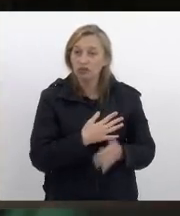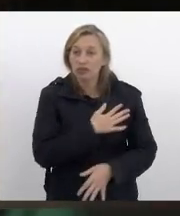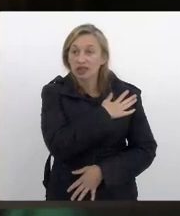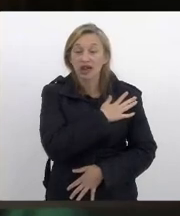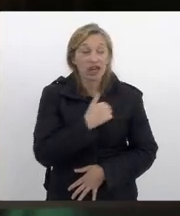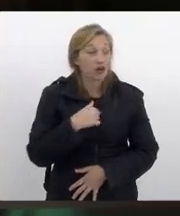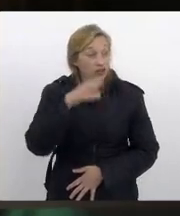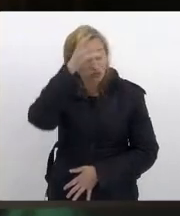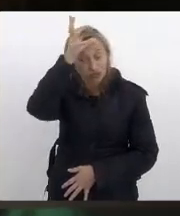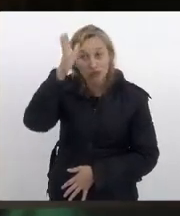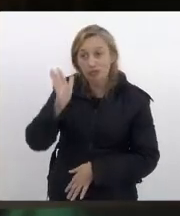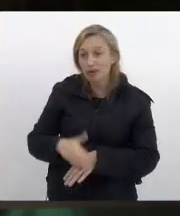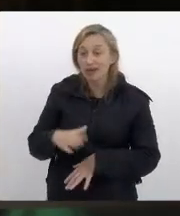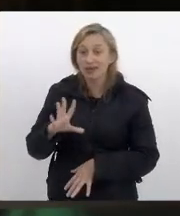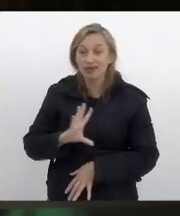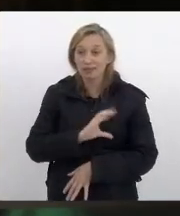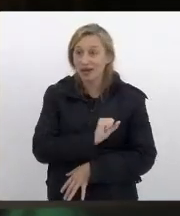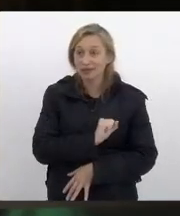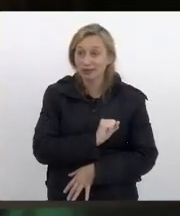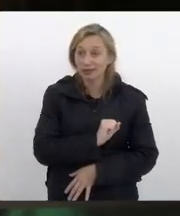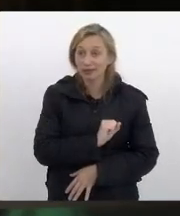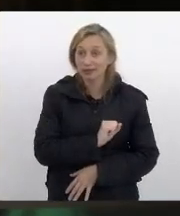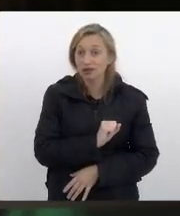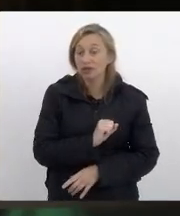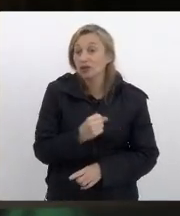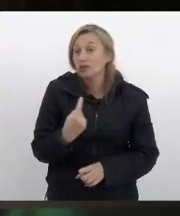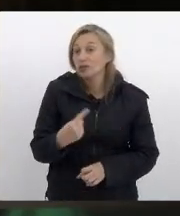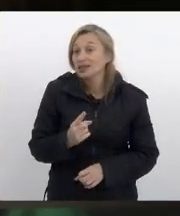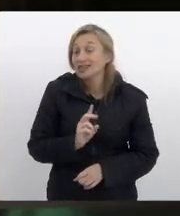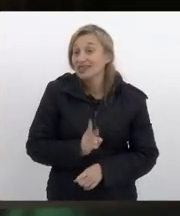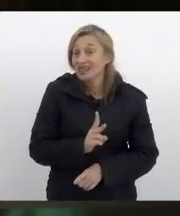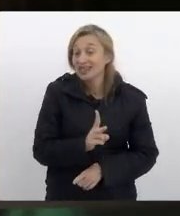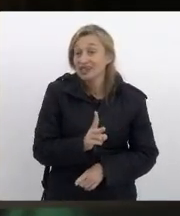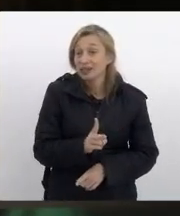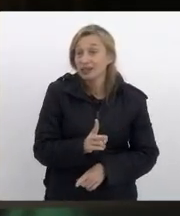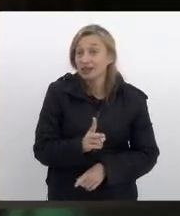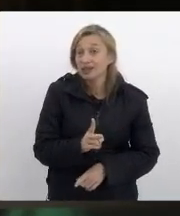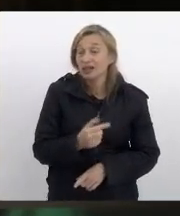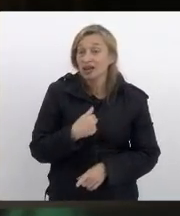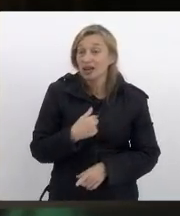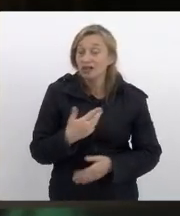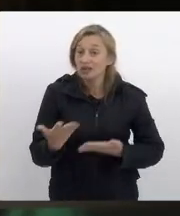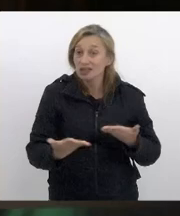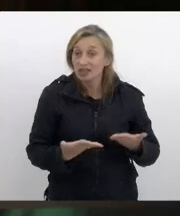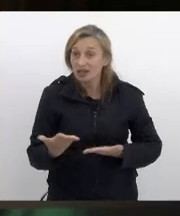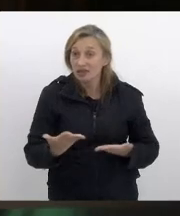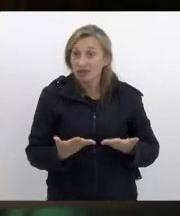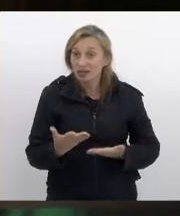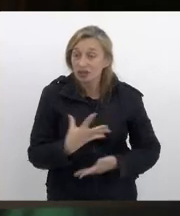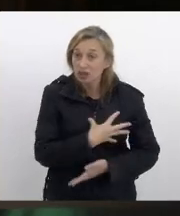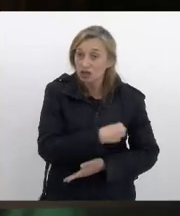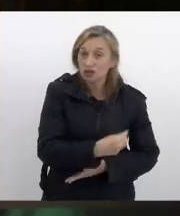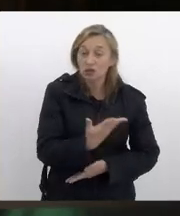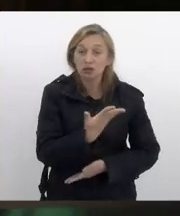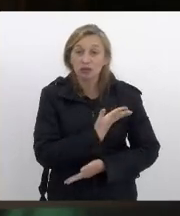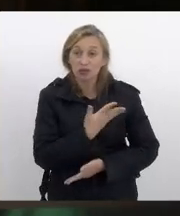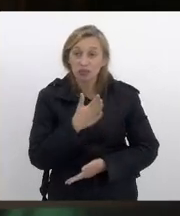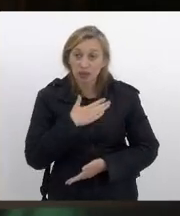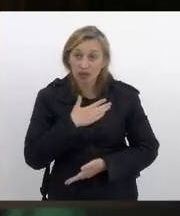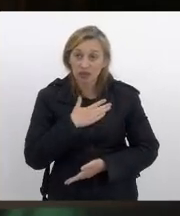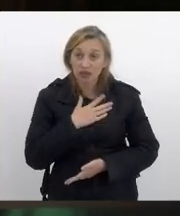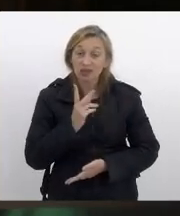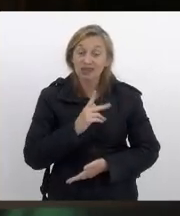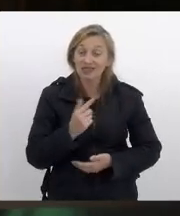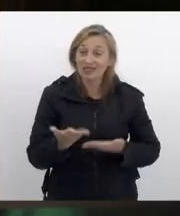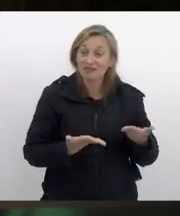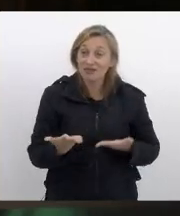querido. Eu era o tio mais querido. Porque sempre, desde quando eu estava ali servindo aos filhos dos meus colegas, eu servia